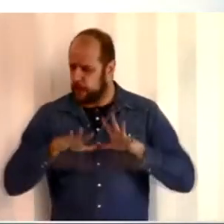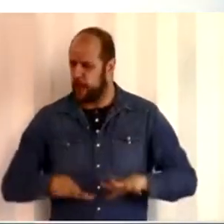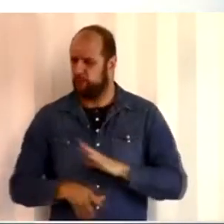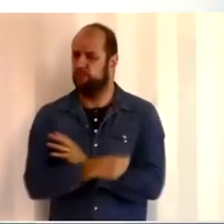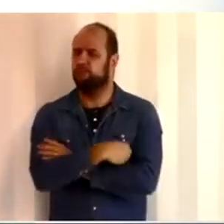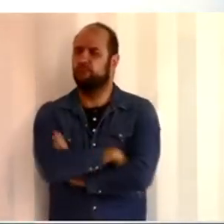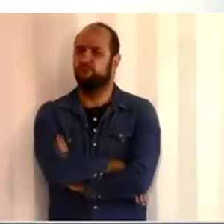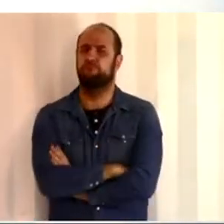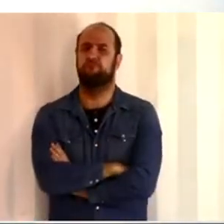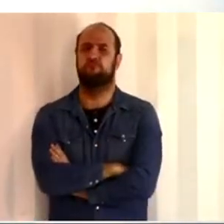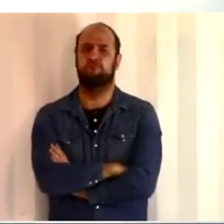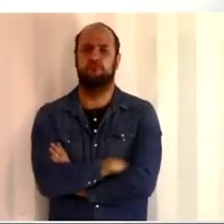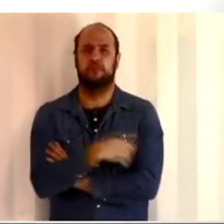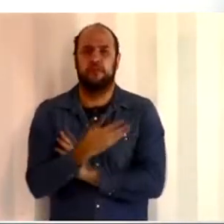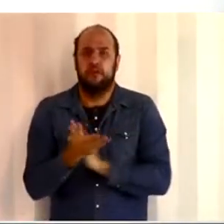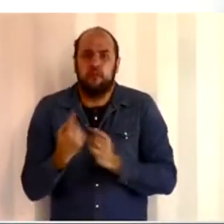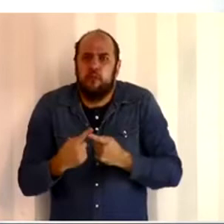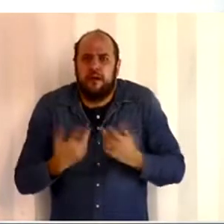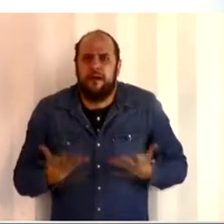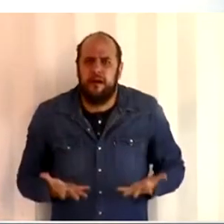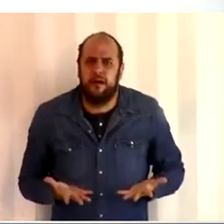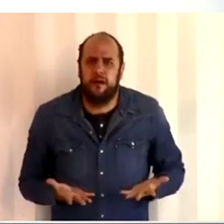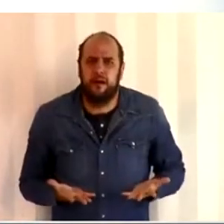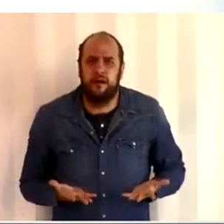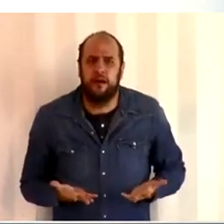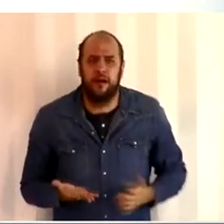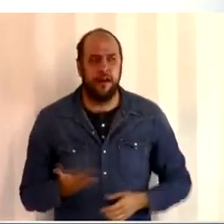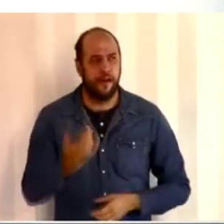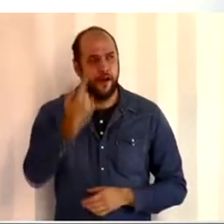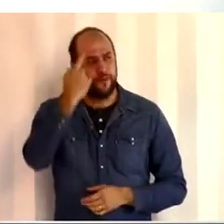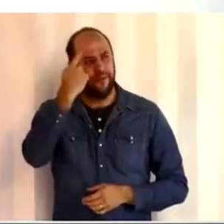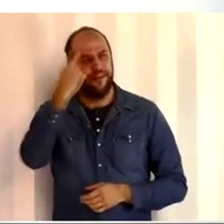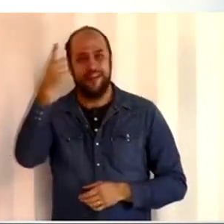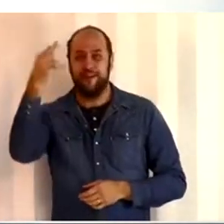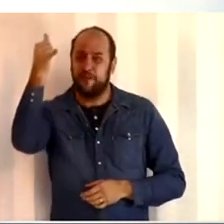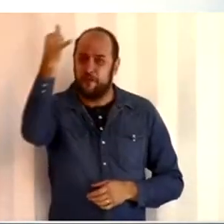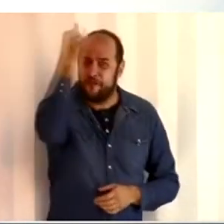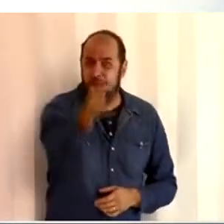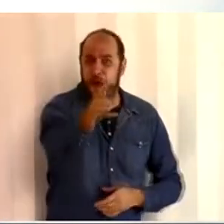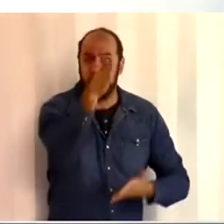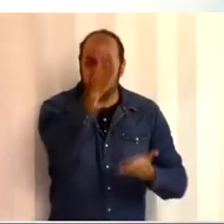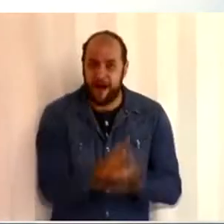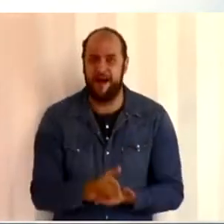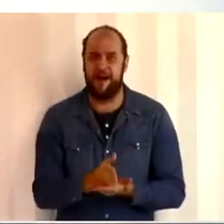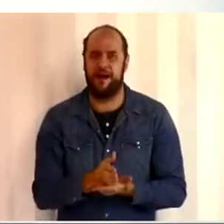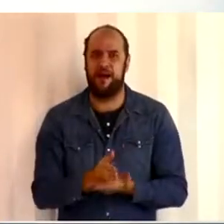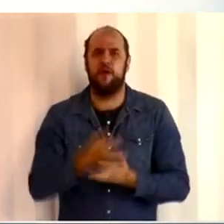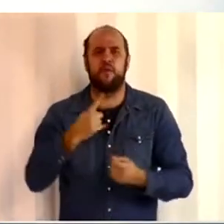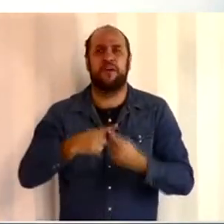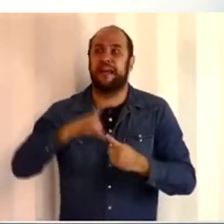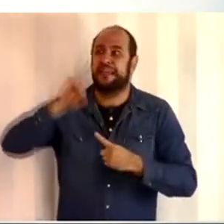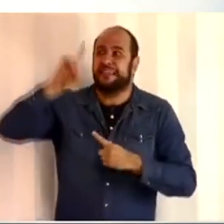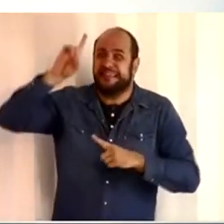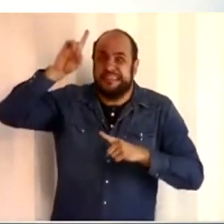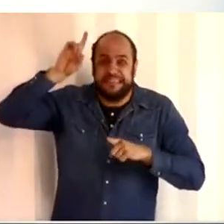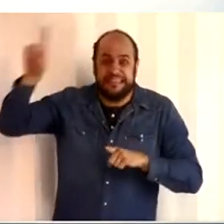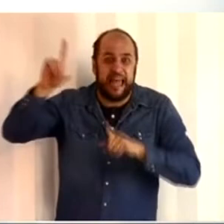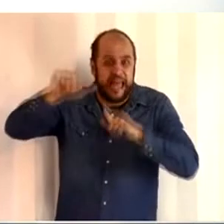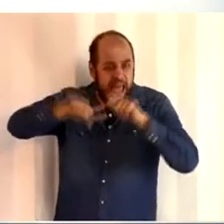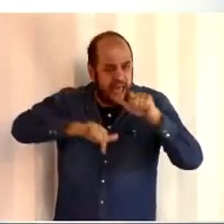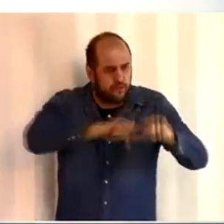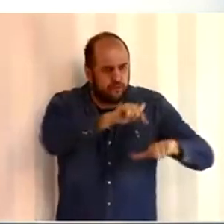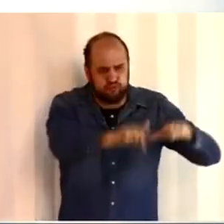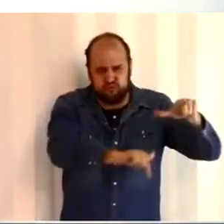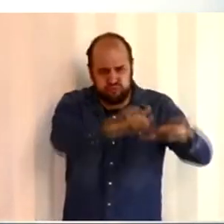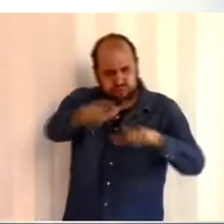vou. Por que isso? Quantas vezes Deus fala para você parar? Porque a obra é dele, ele fará por você. Mas